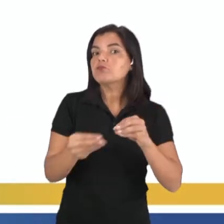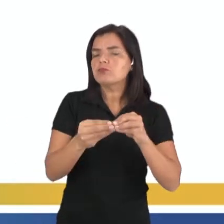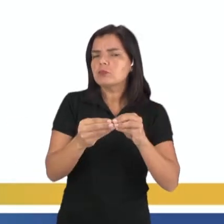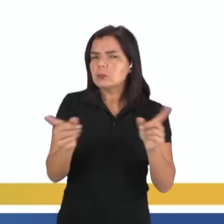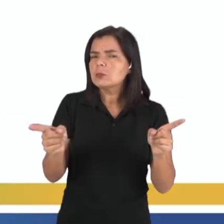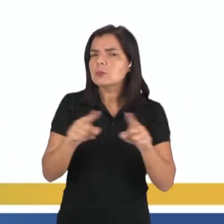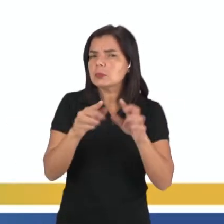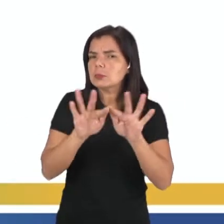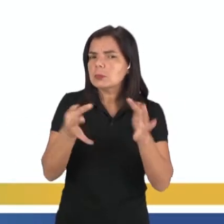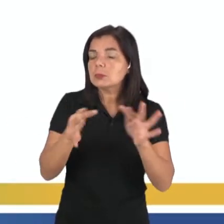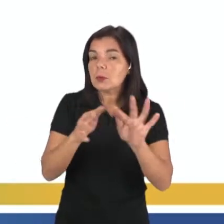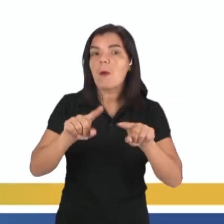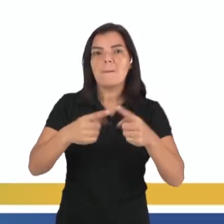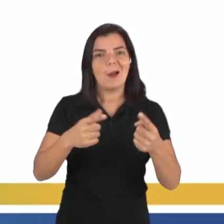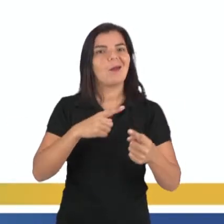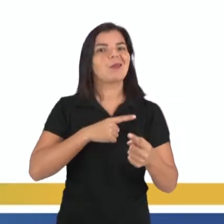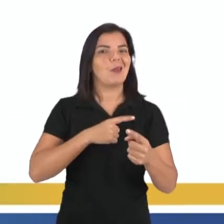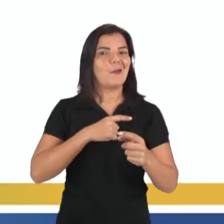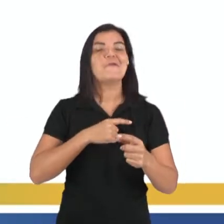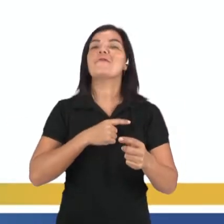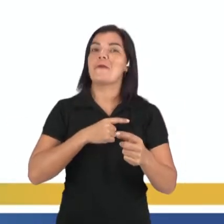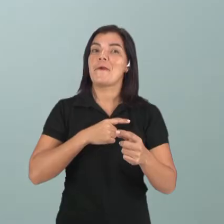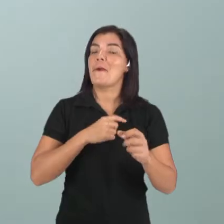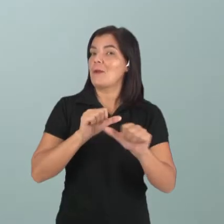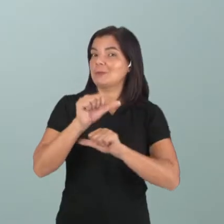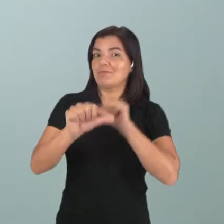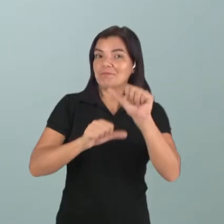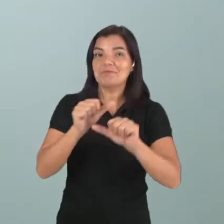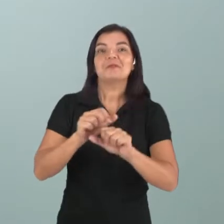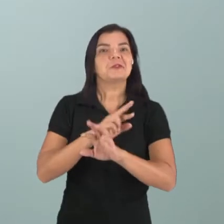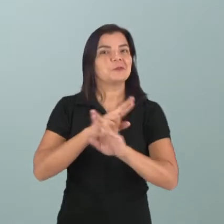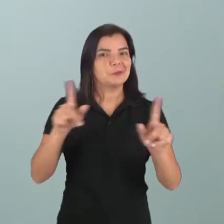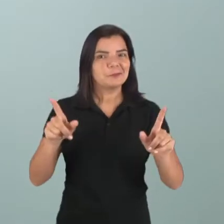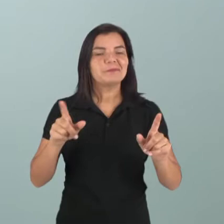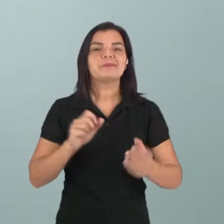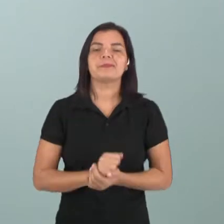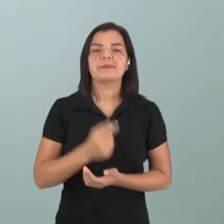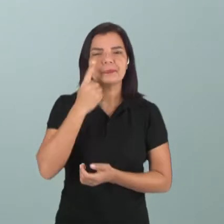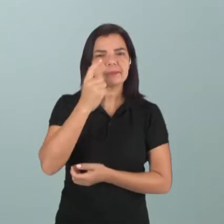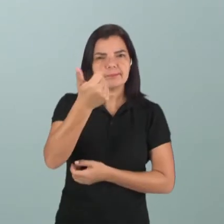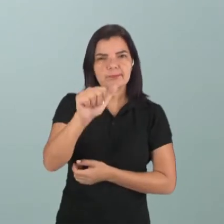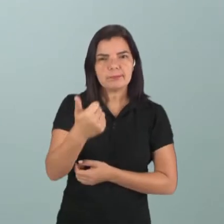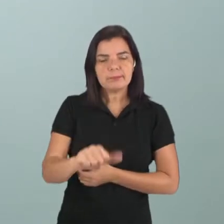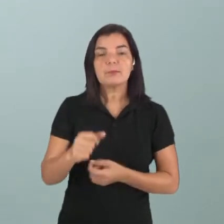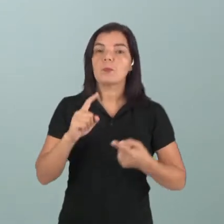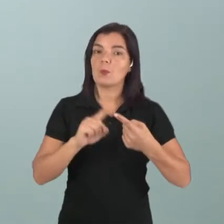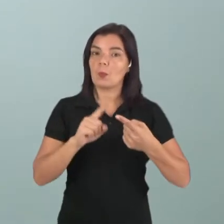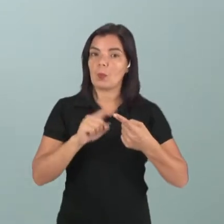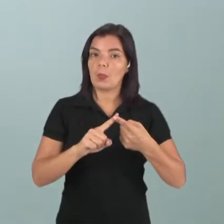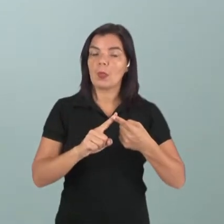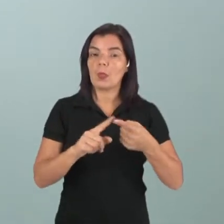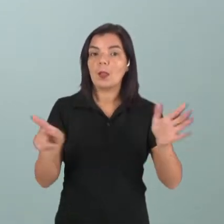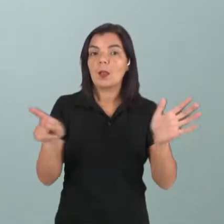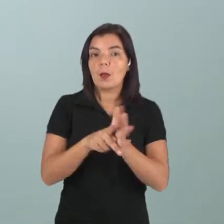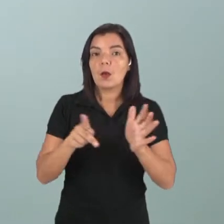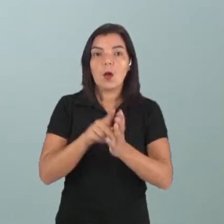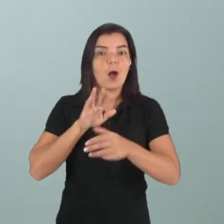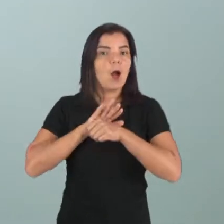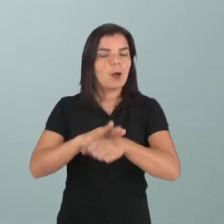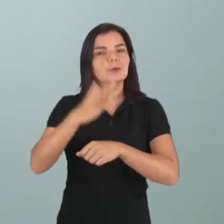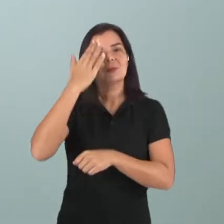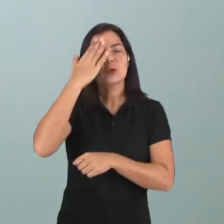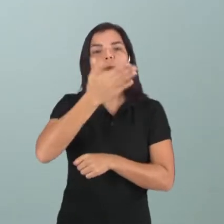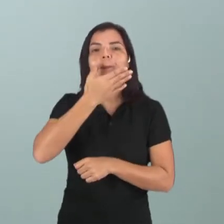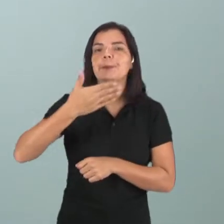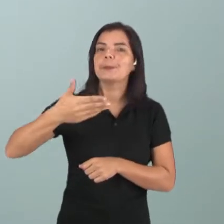muito pequeno, ele causou uma diferença interpretativa enorme, né? Vamos analisar. Olha, essa especificação ajuda a gente a